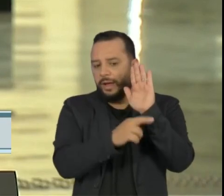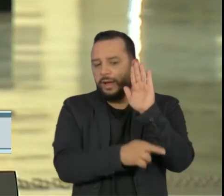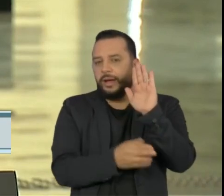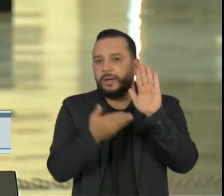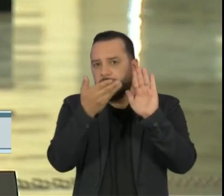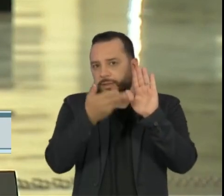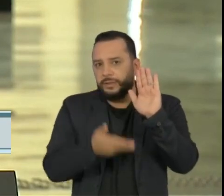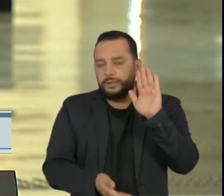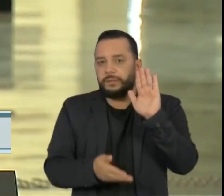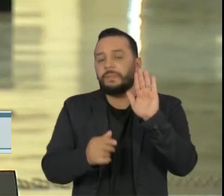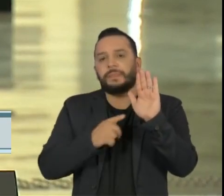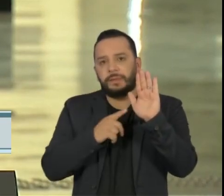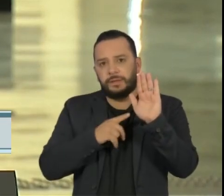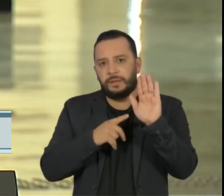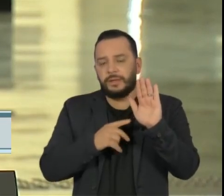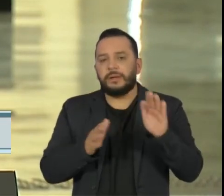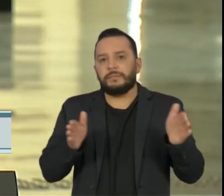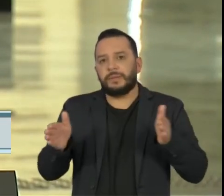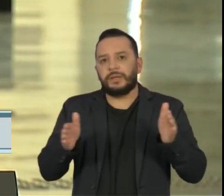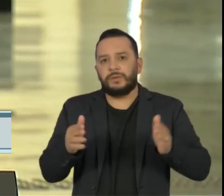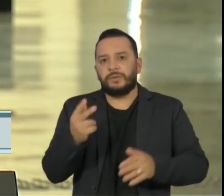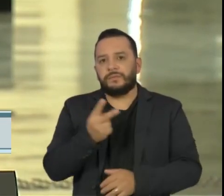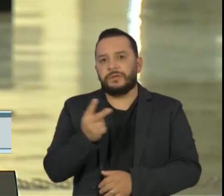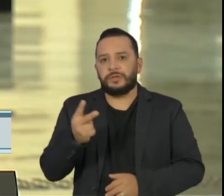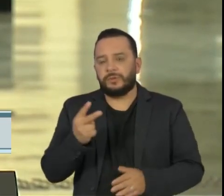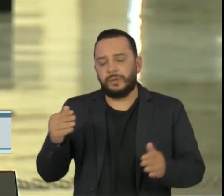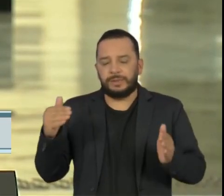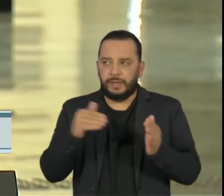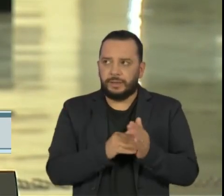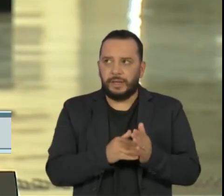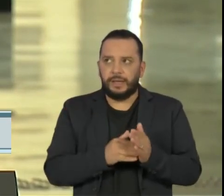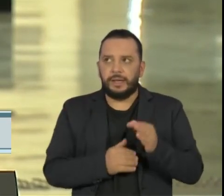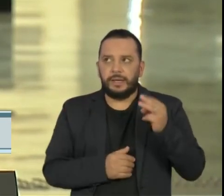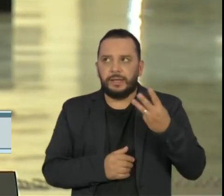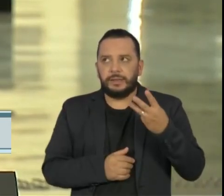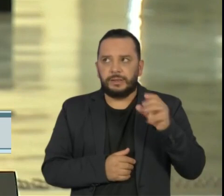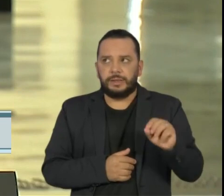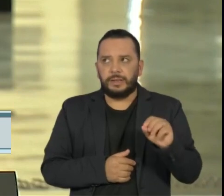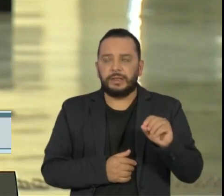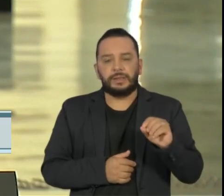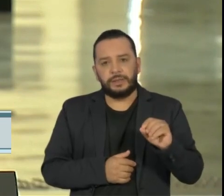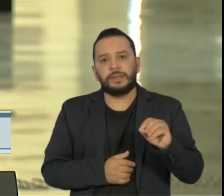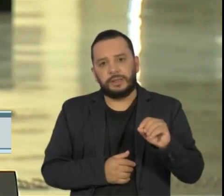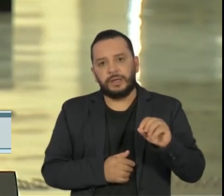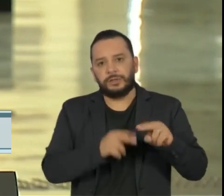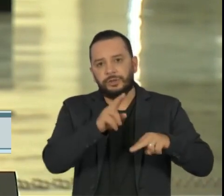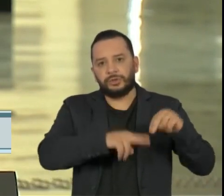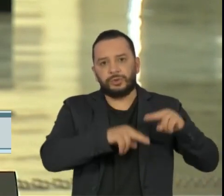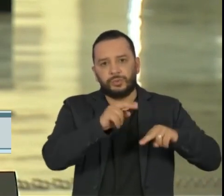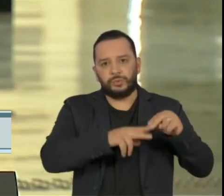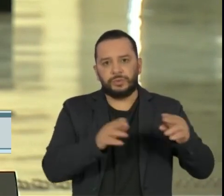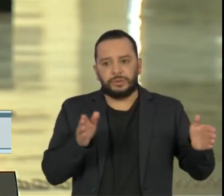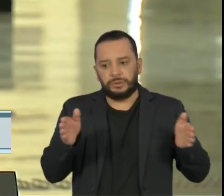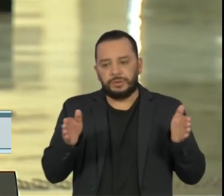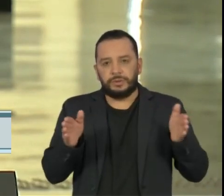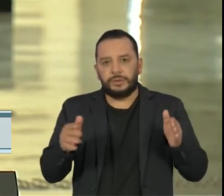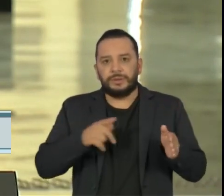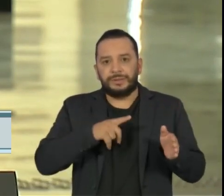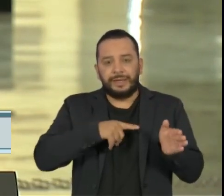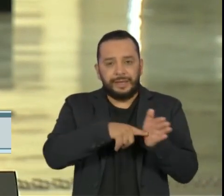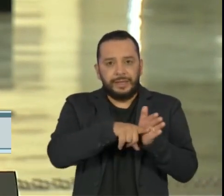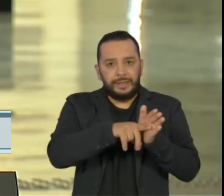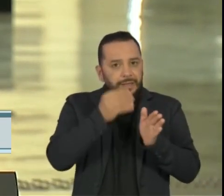para, entre esse período de 22 a 30 de junho, se iniciassem os testes